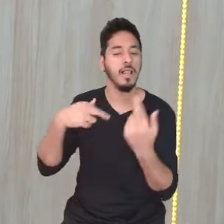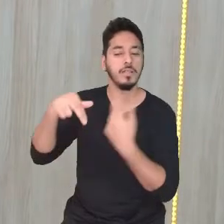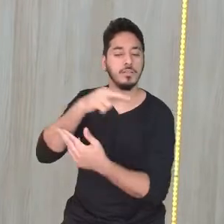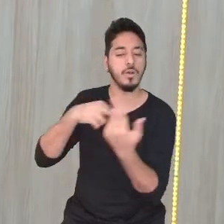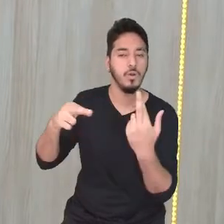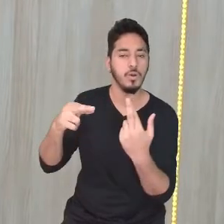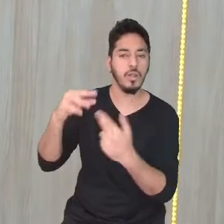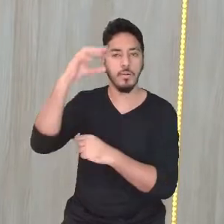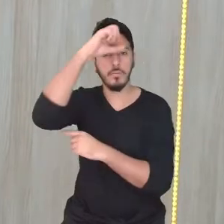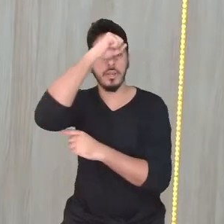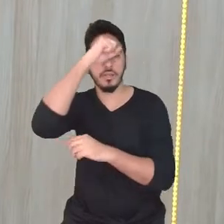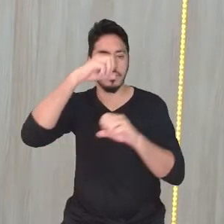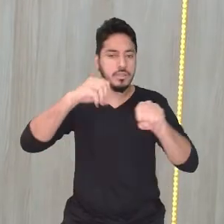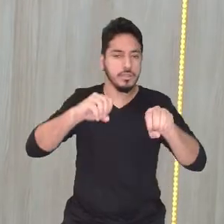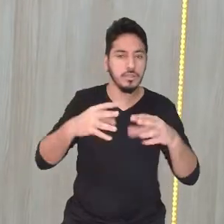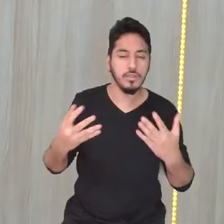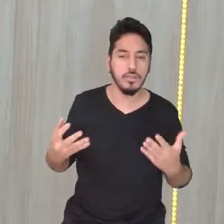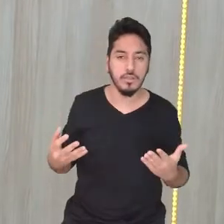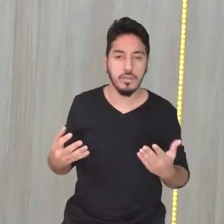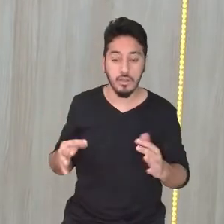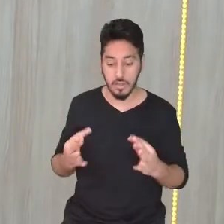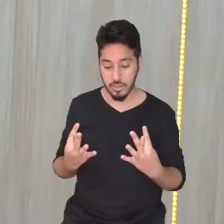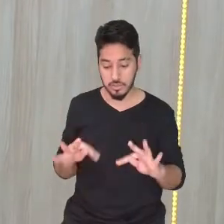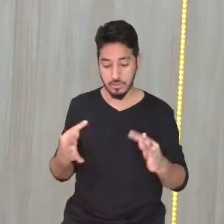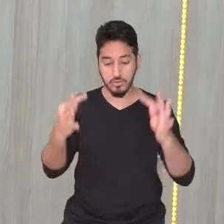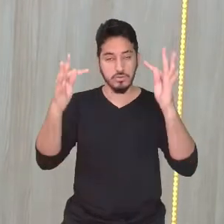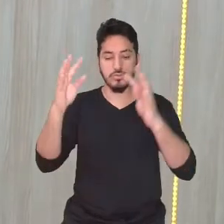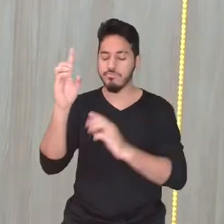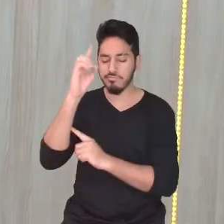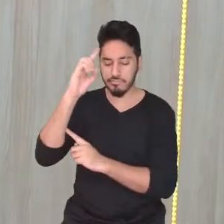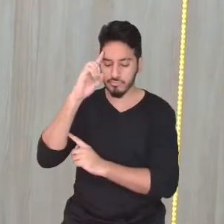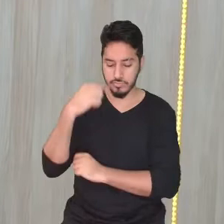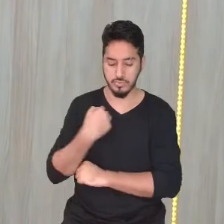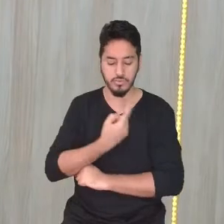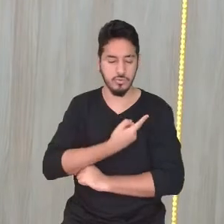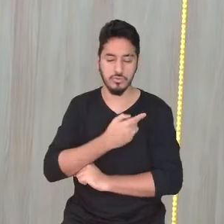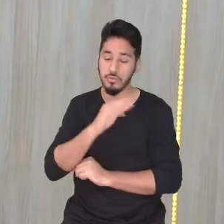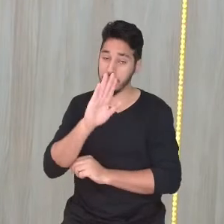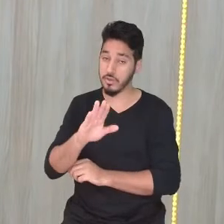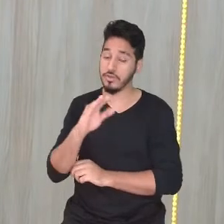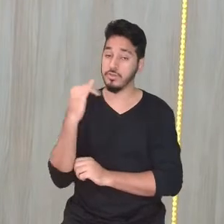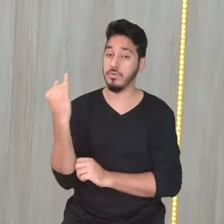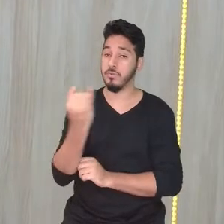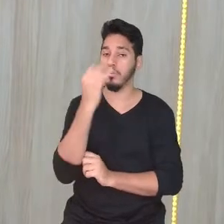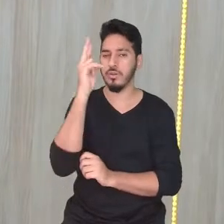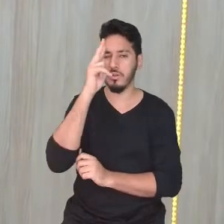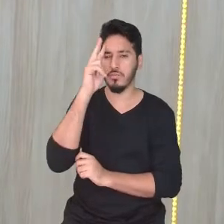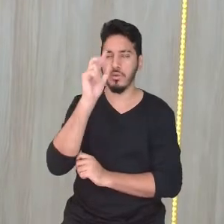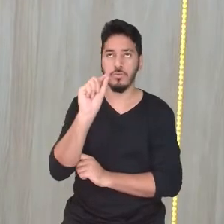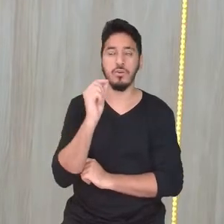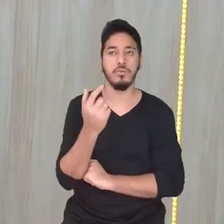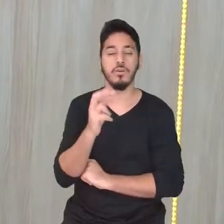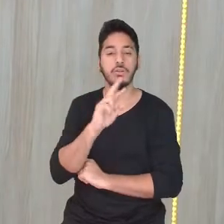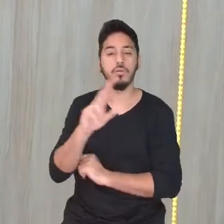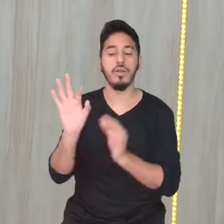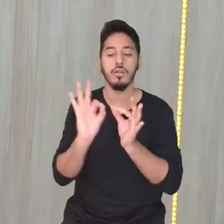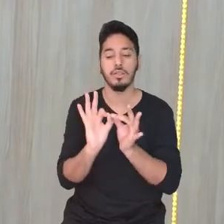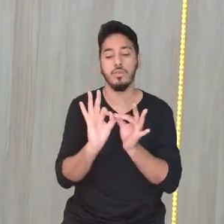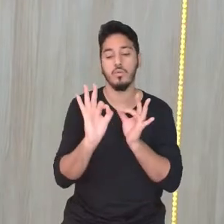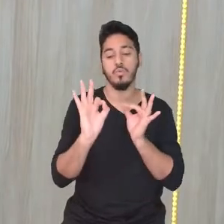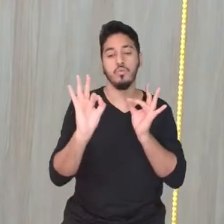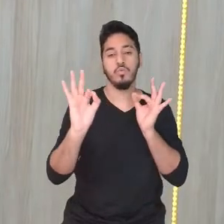a gente ensina. A tecnologia ela faz parte do nosso dia a dia. Mas é sempre bom lembrar que ela não é uma coisa assim tão